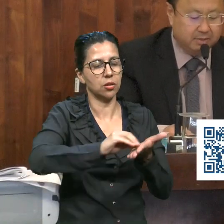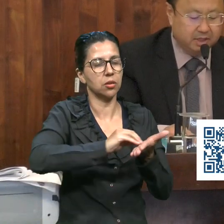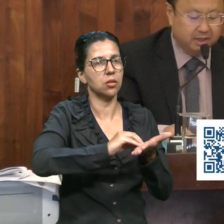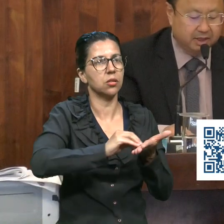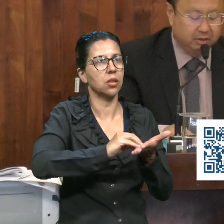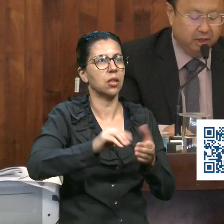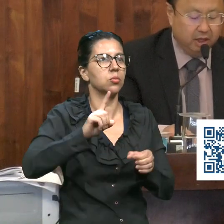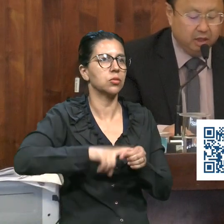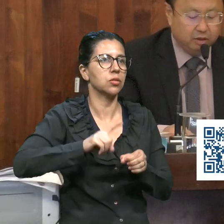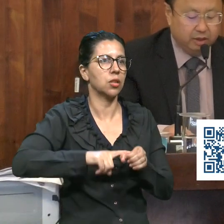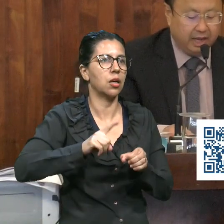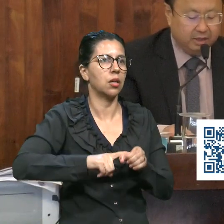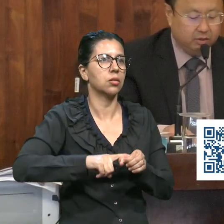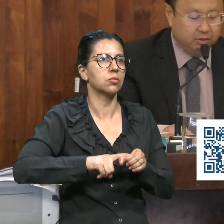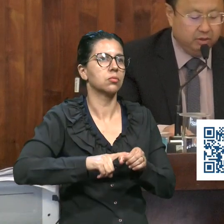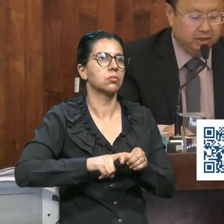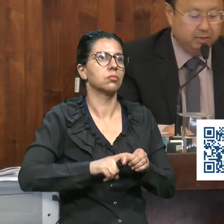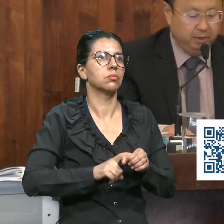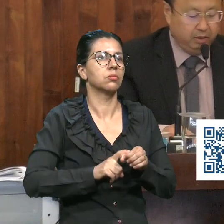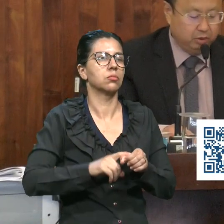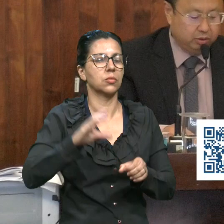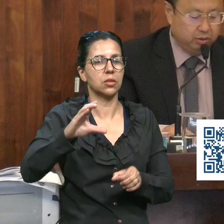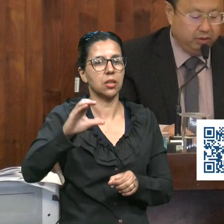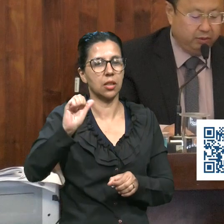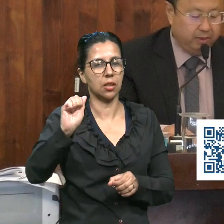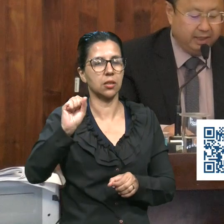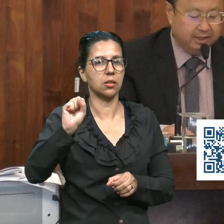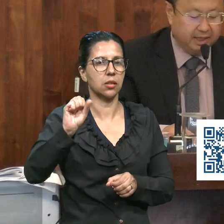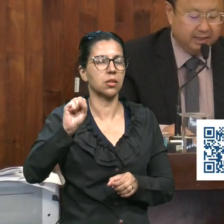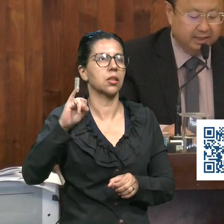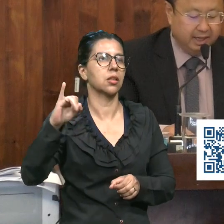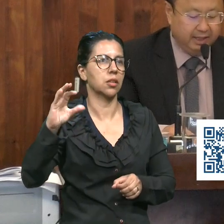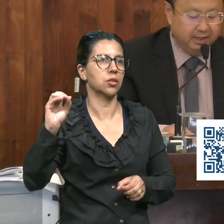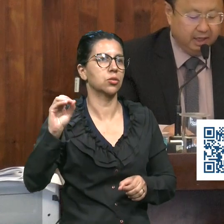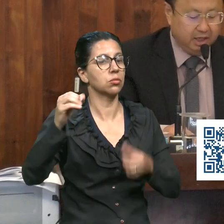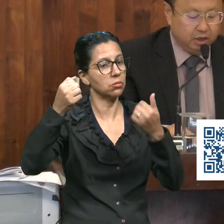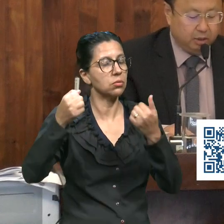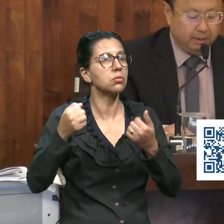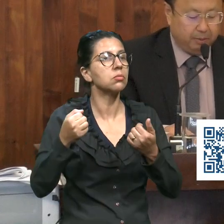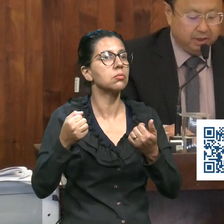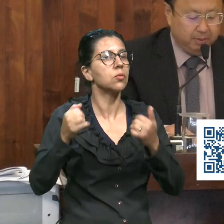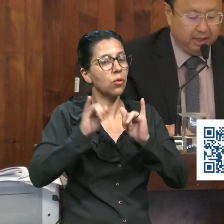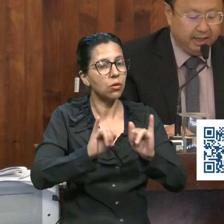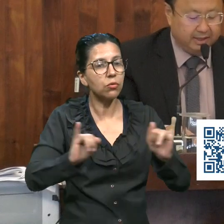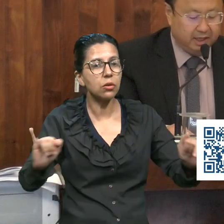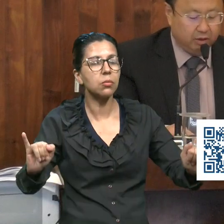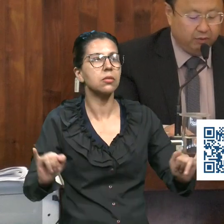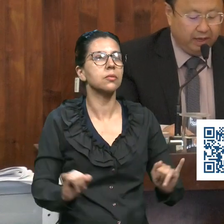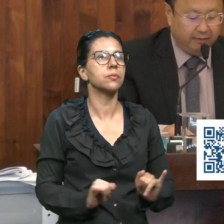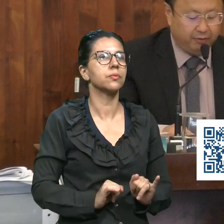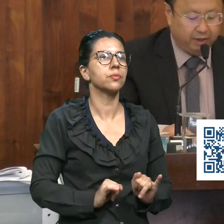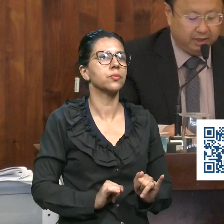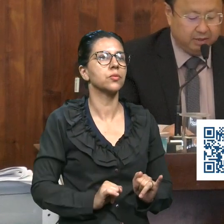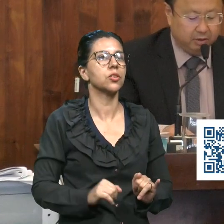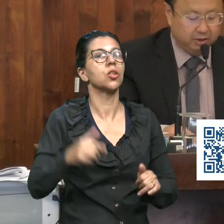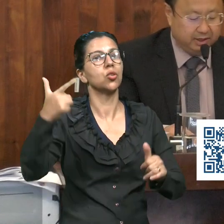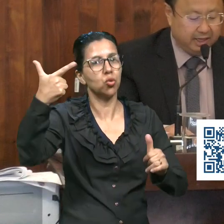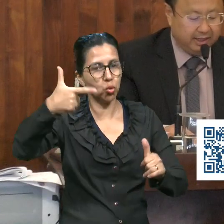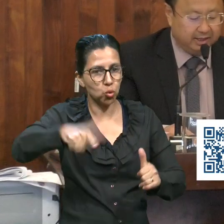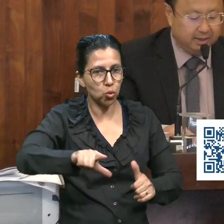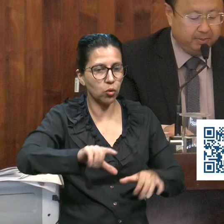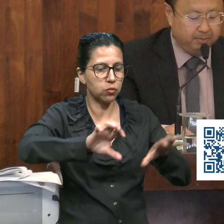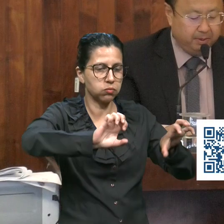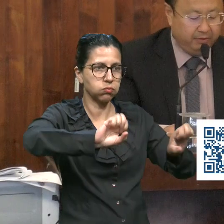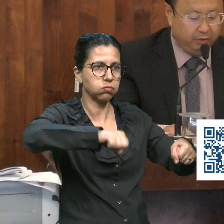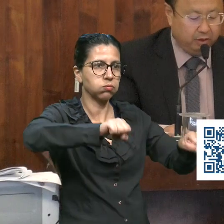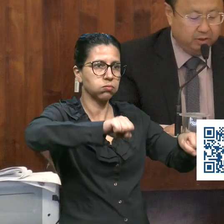de administração, senhor Cássio Luiz Pinto Júnior, informar essa casa de leis sobre a possibilidade de renovar a frota de